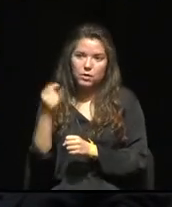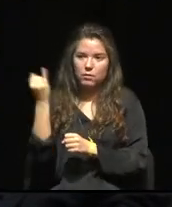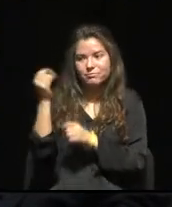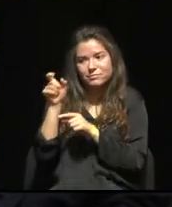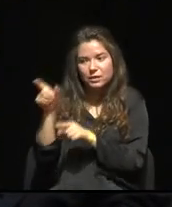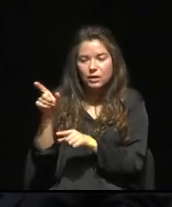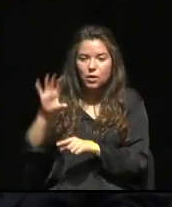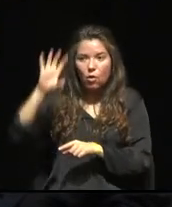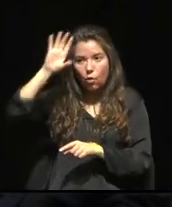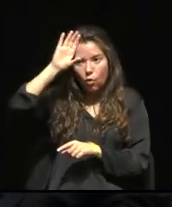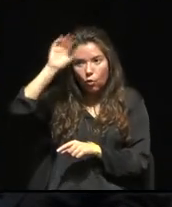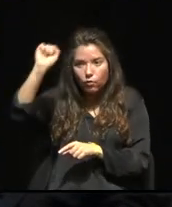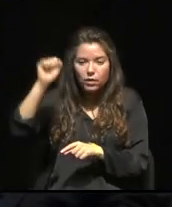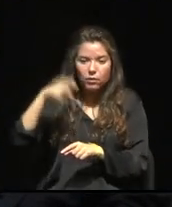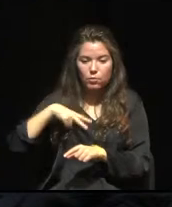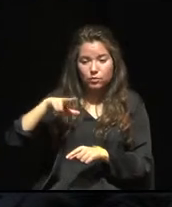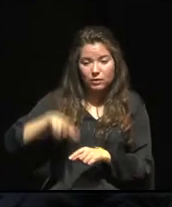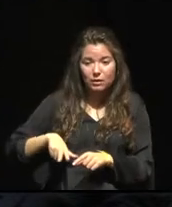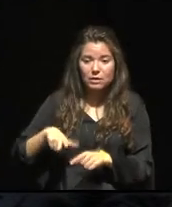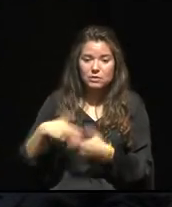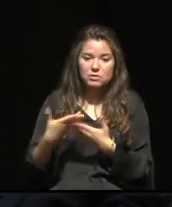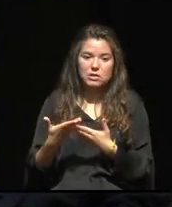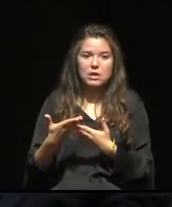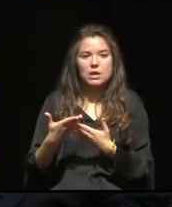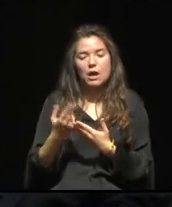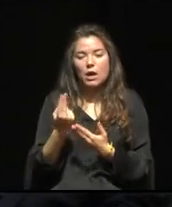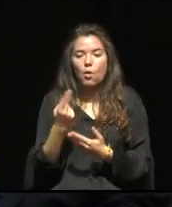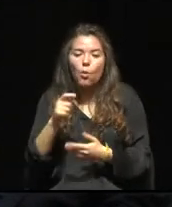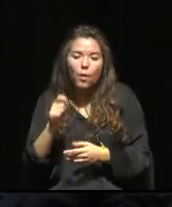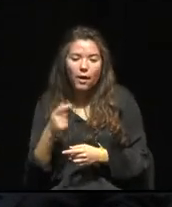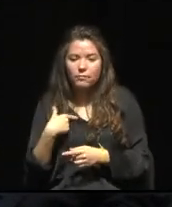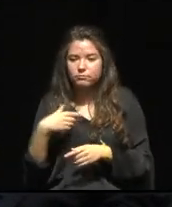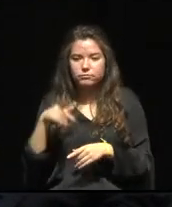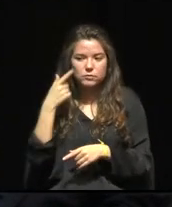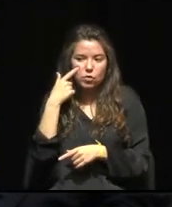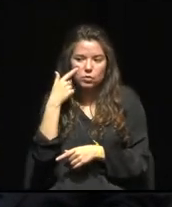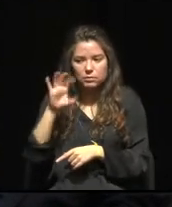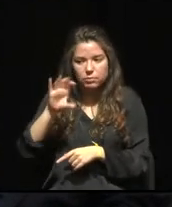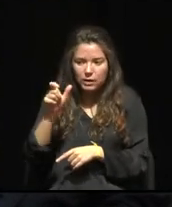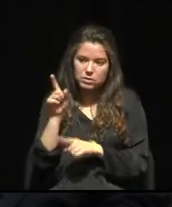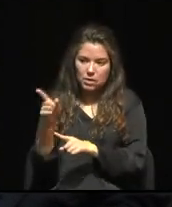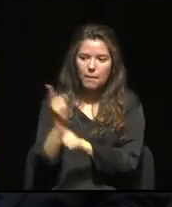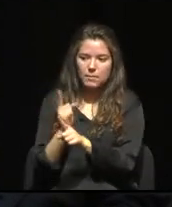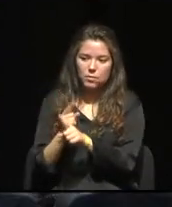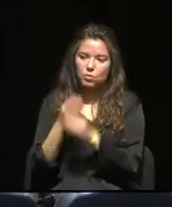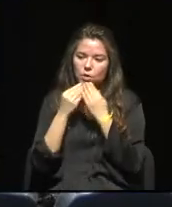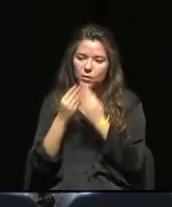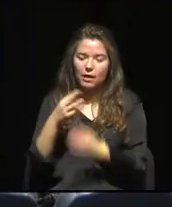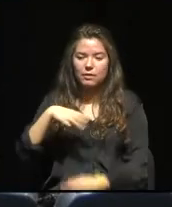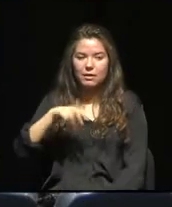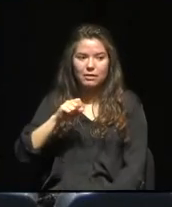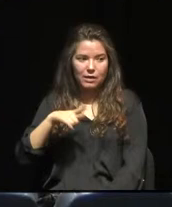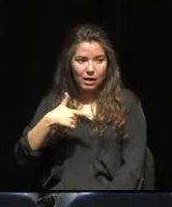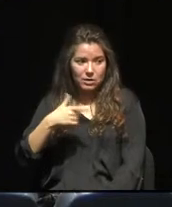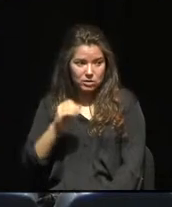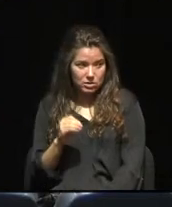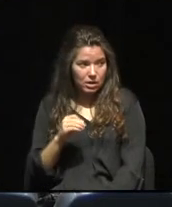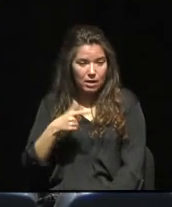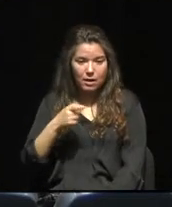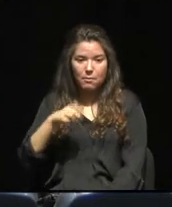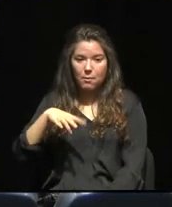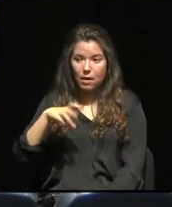que o governo português e o estado português e a União Europeia e as nações unidas não reconhecem Muito obrigado Senor pres Muito obrigado deputada Nat taxa amar depois o deputado já Inácio